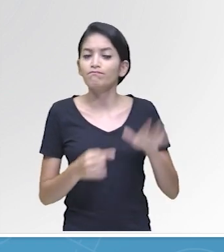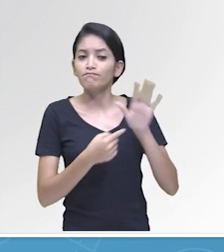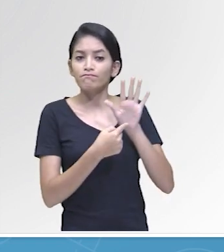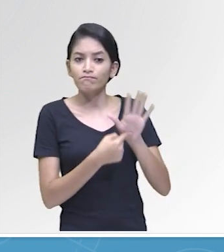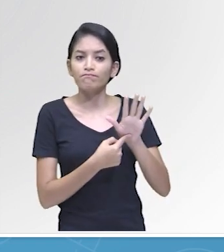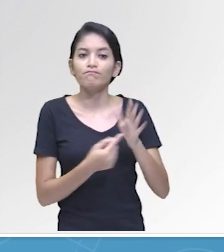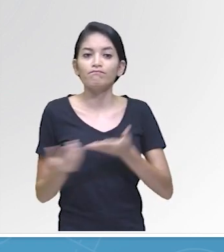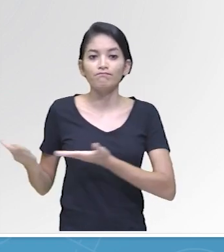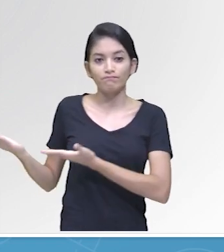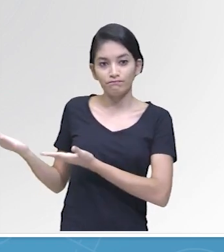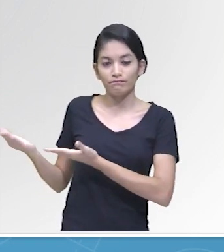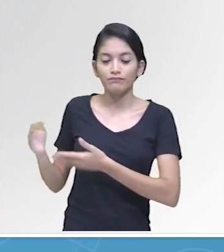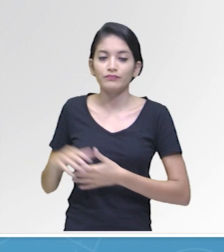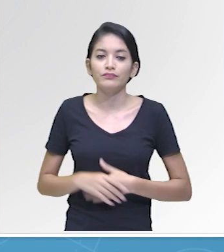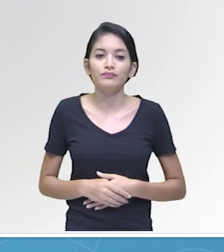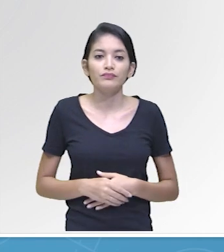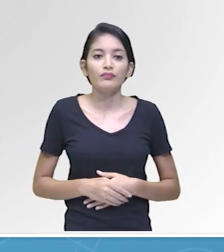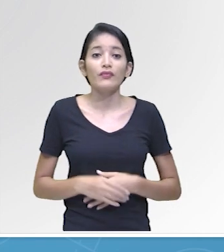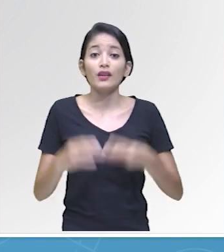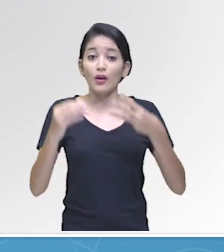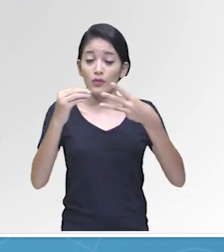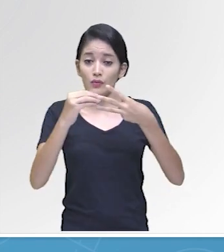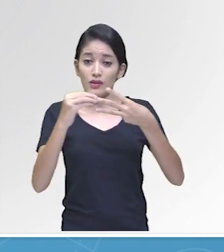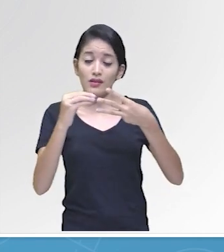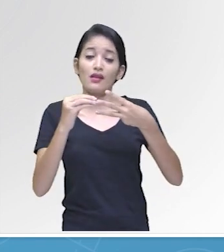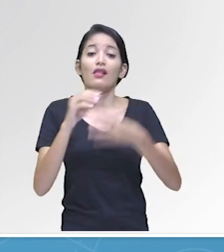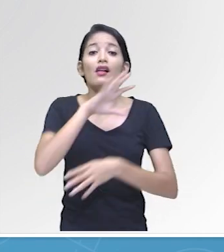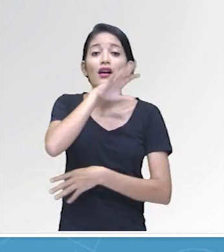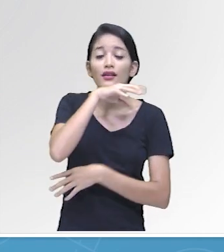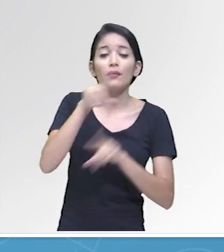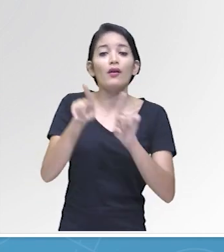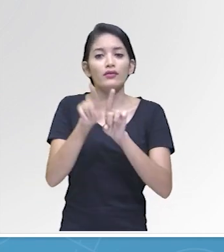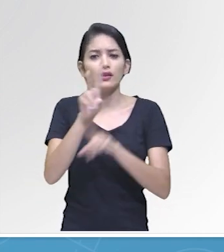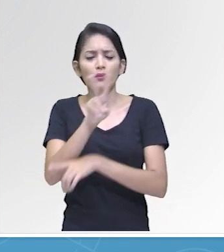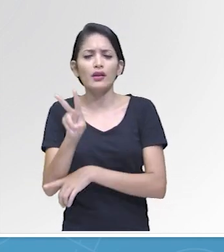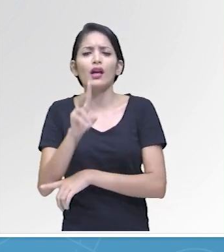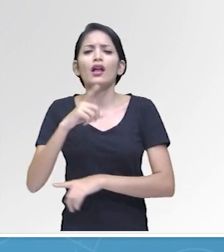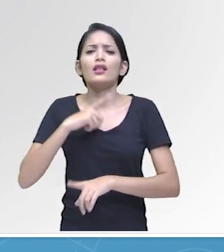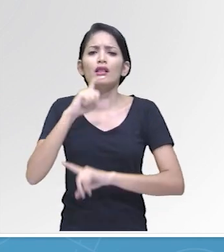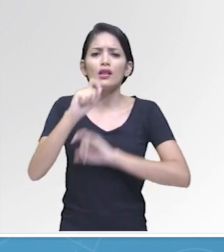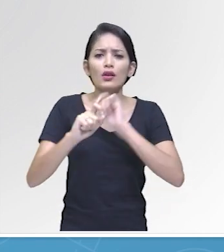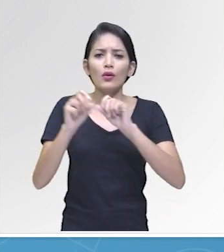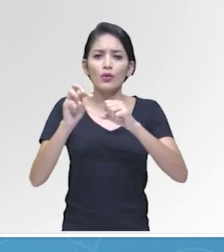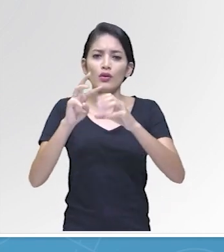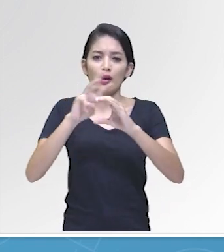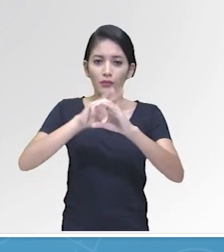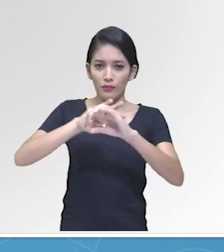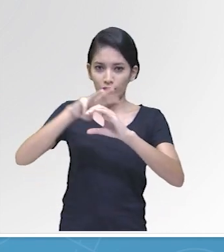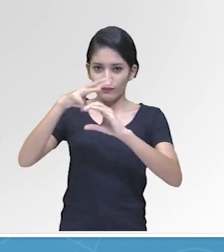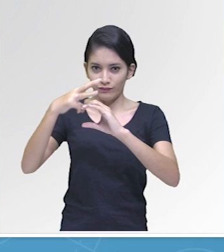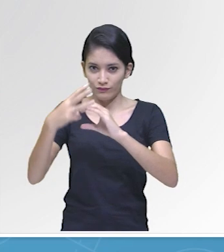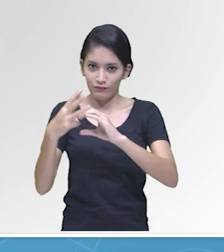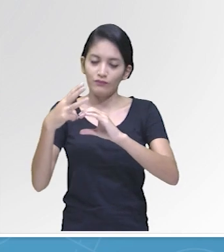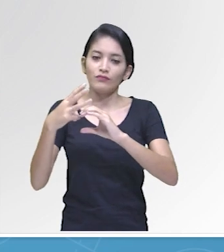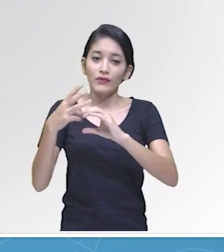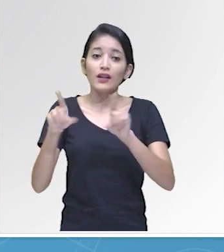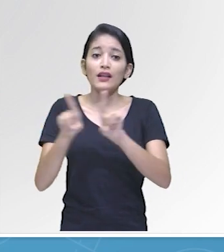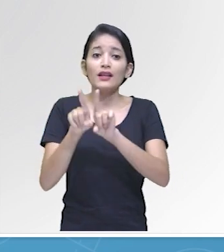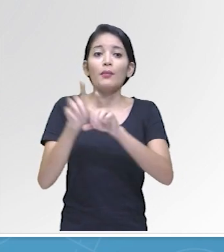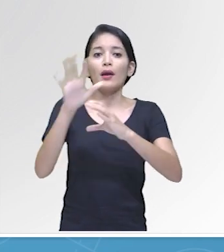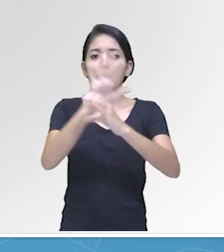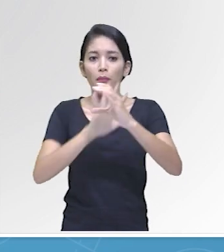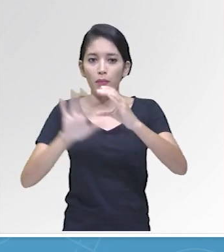leitura comigo. As células animal e vegetal possuem membrana plasmática, citoplasma